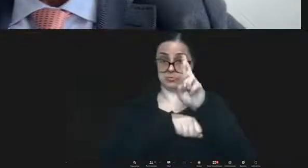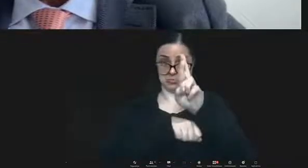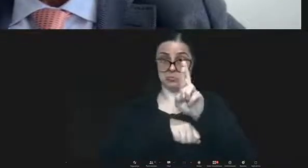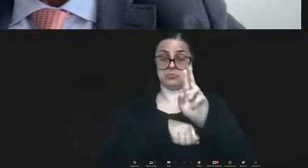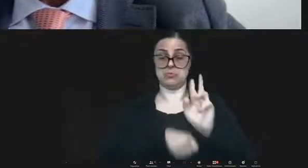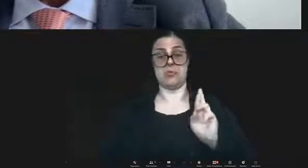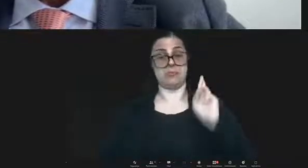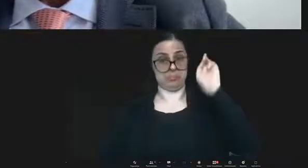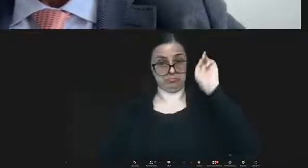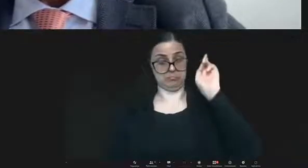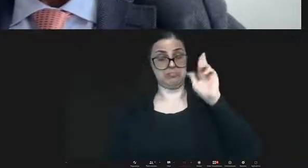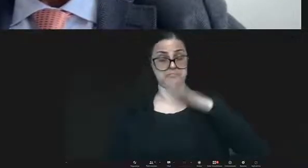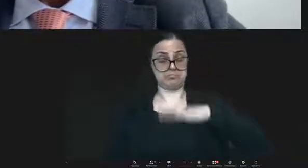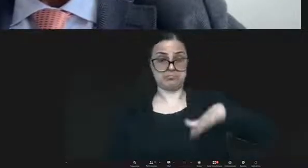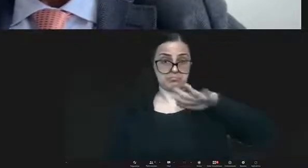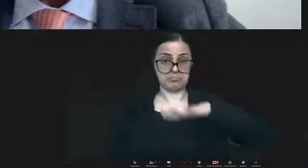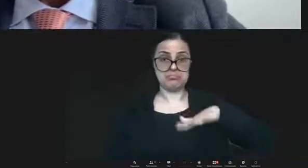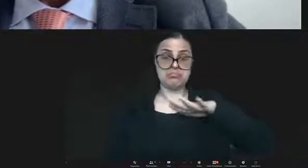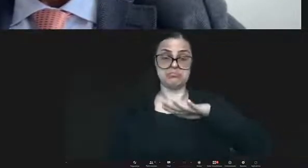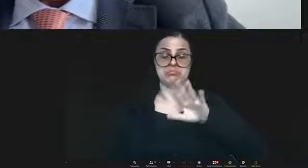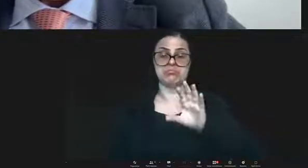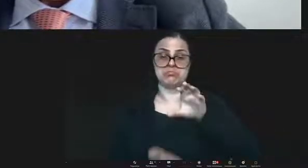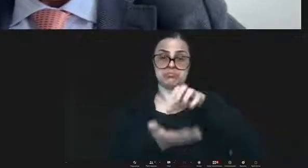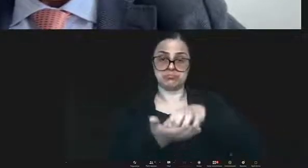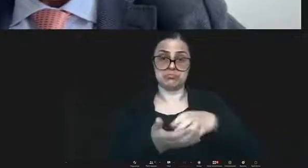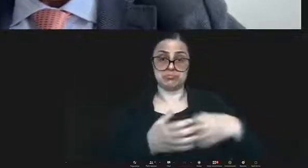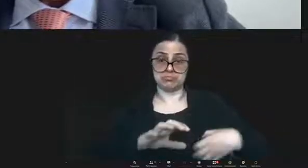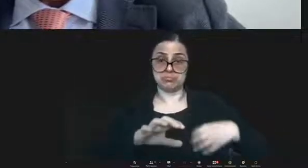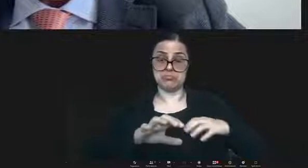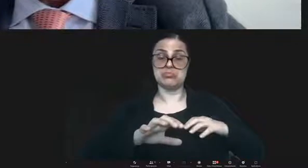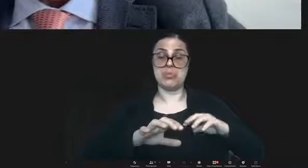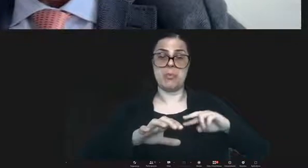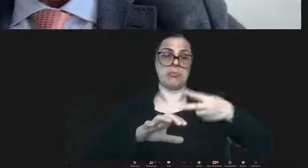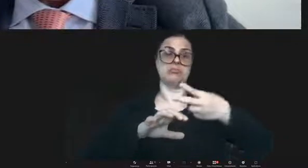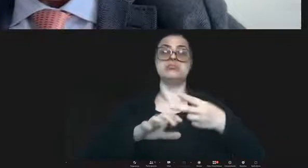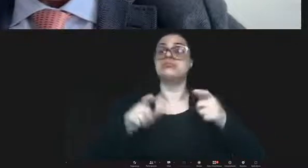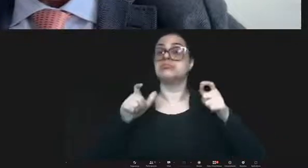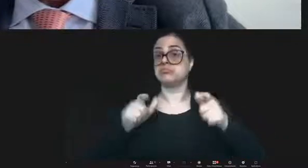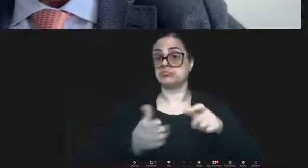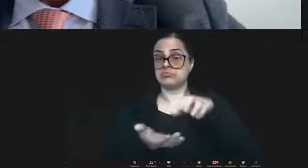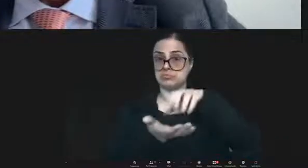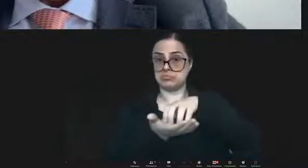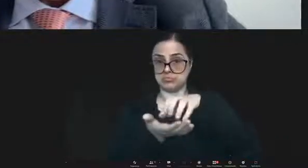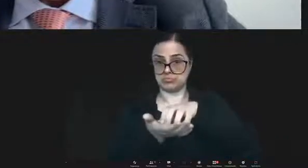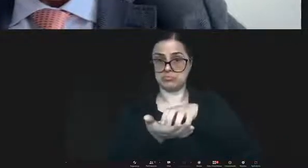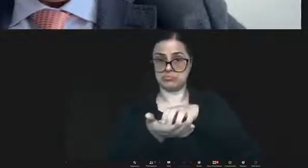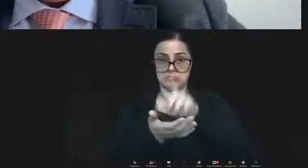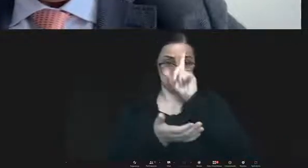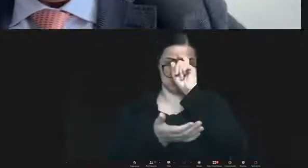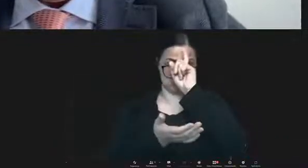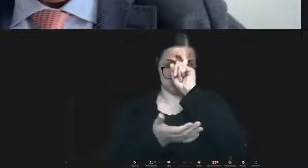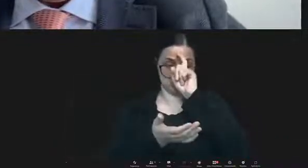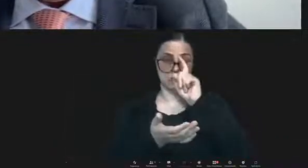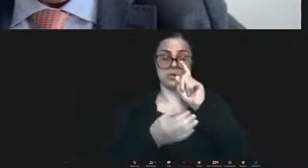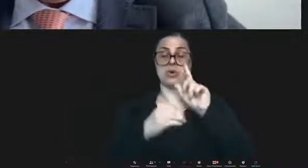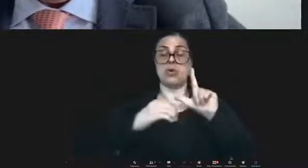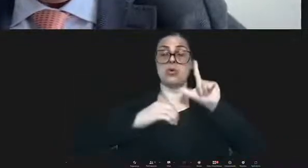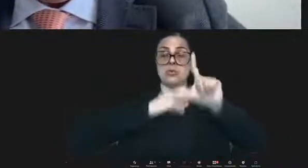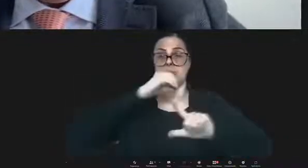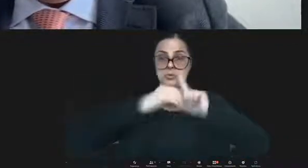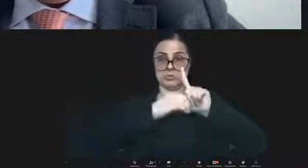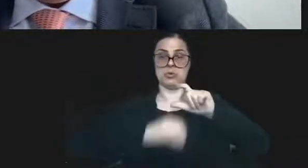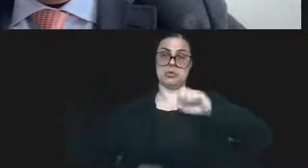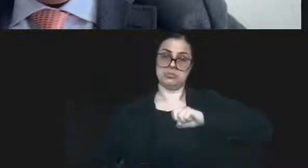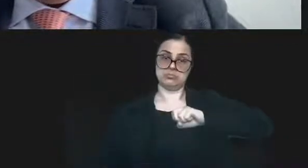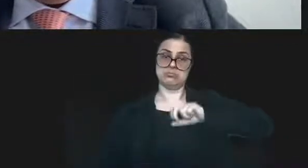Cirurgia Hepatobiliopancreática, Unidade de Transplante do Centro Hospitalar da Universidade de Lisboa Central. E tem muita experiência